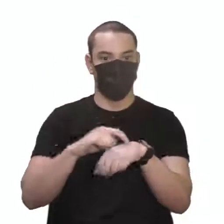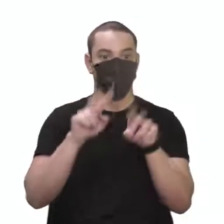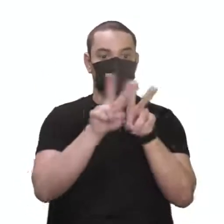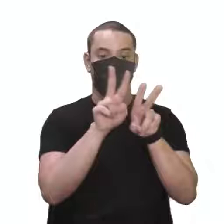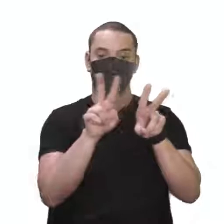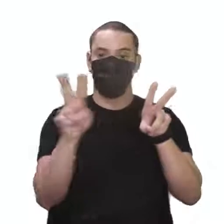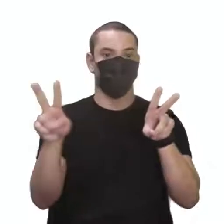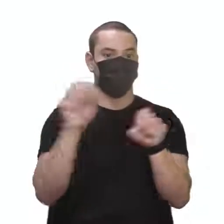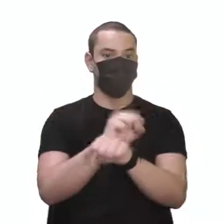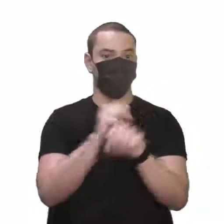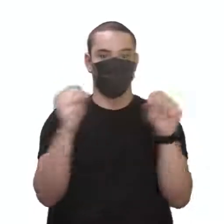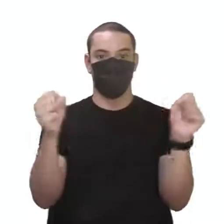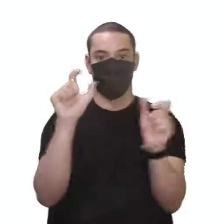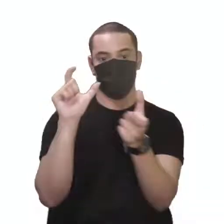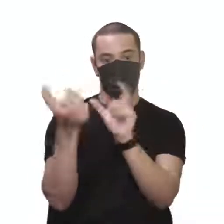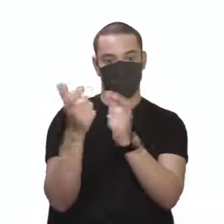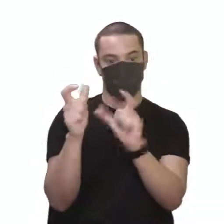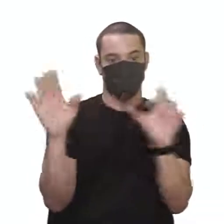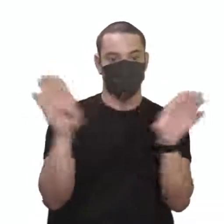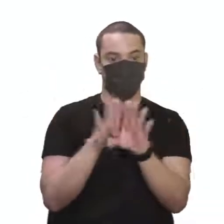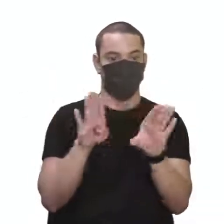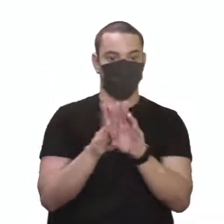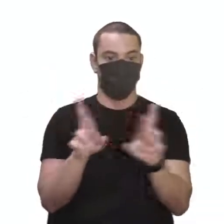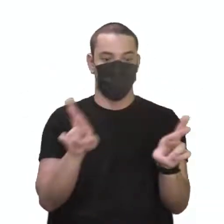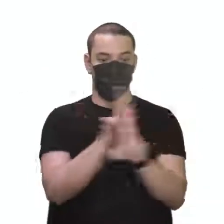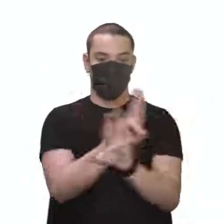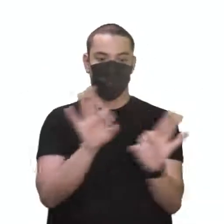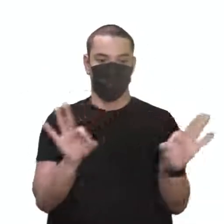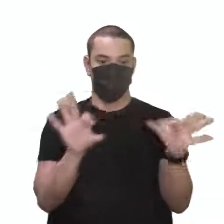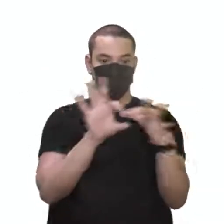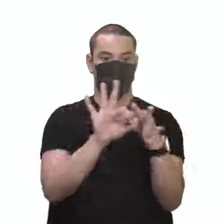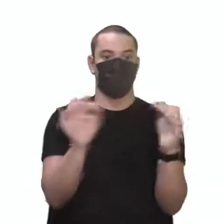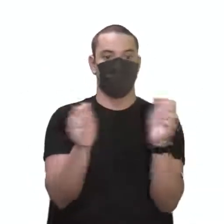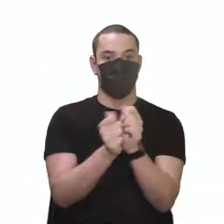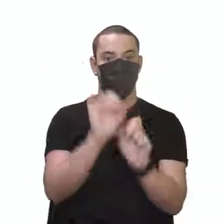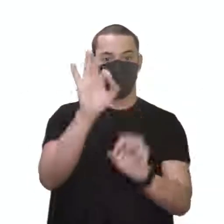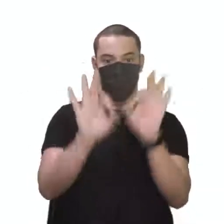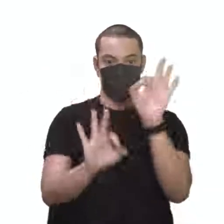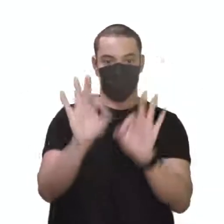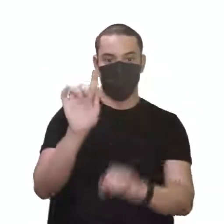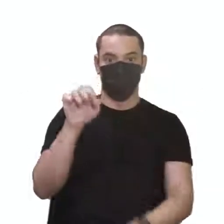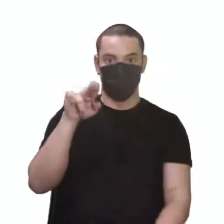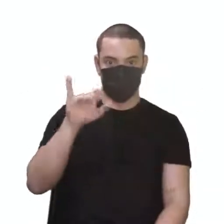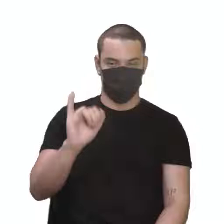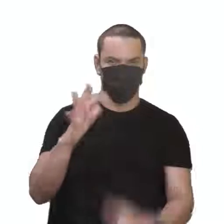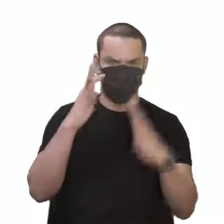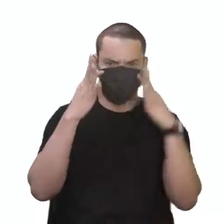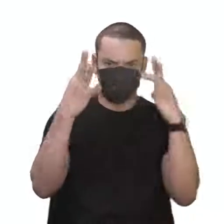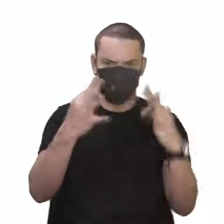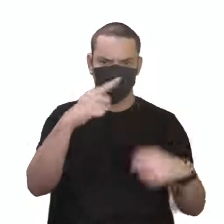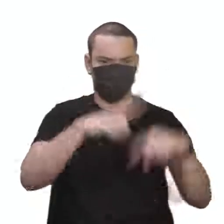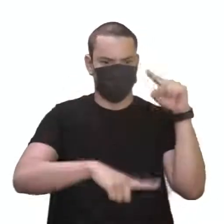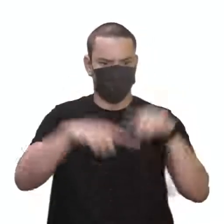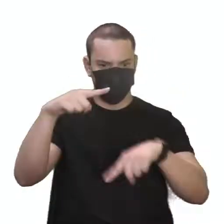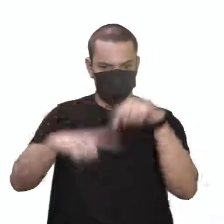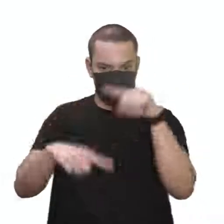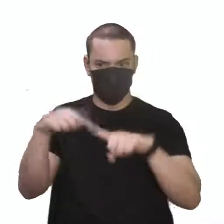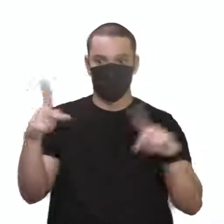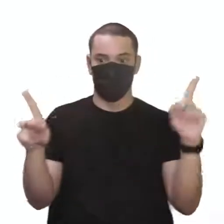não codificadoras e a regulação gênica. Presta atenção, no material